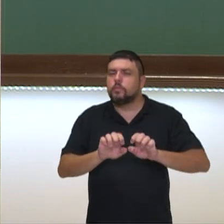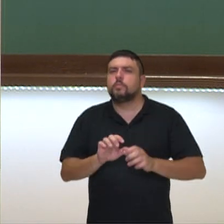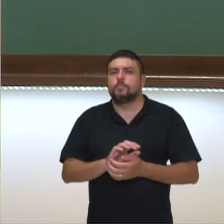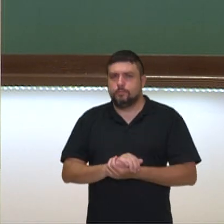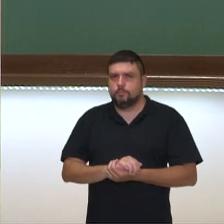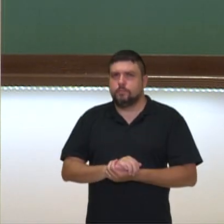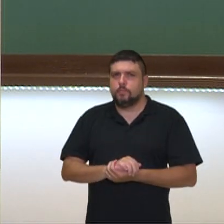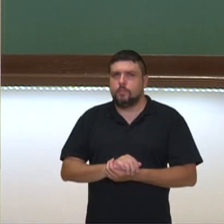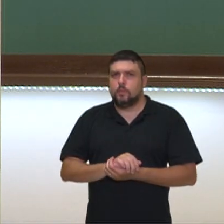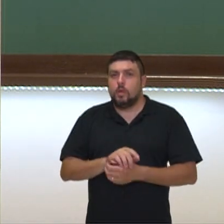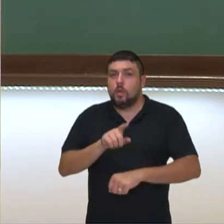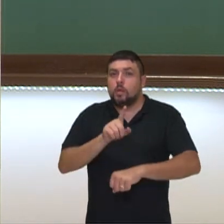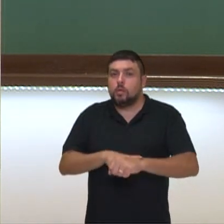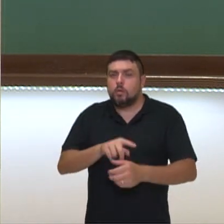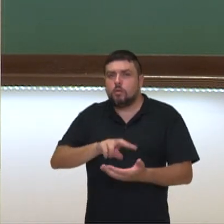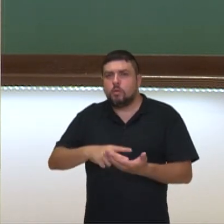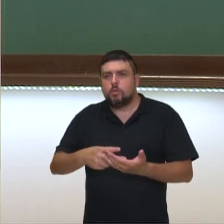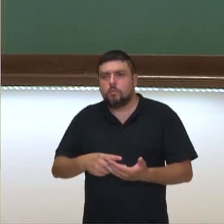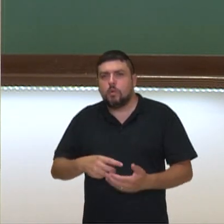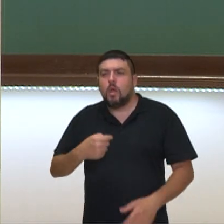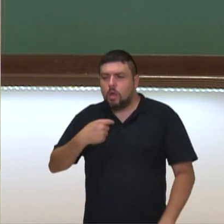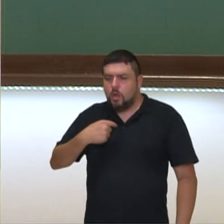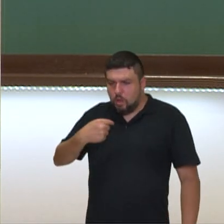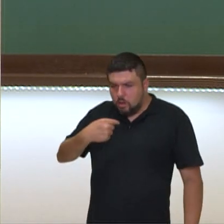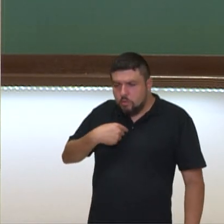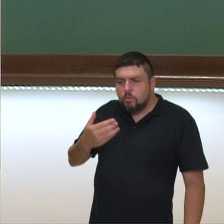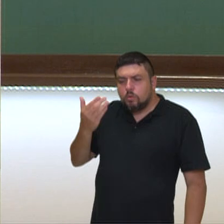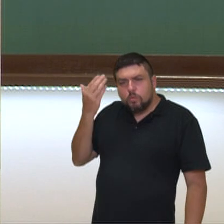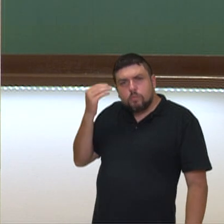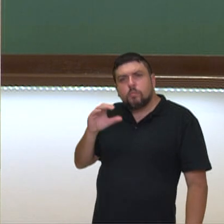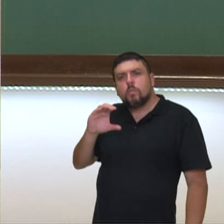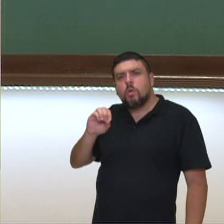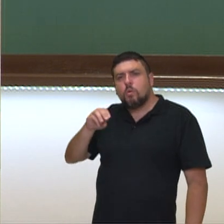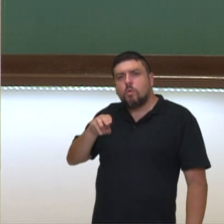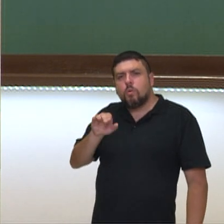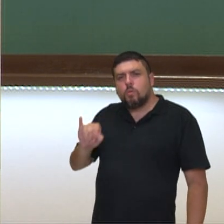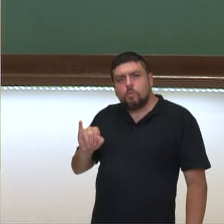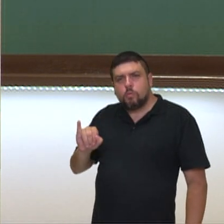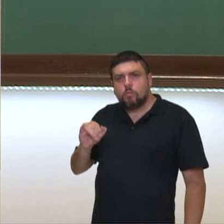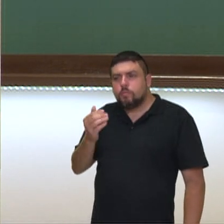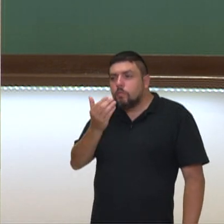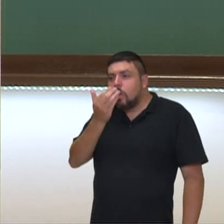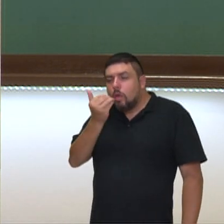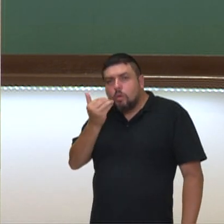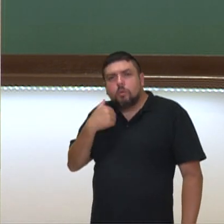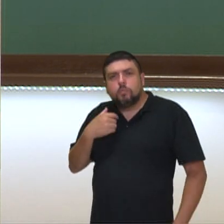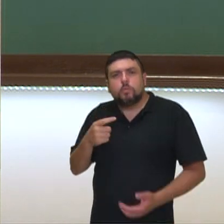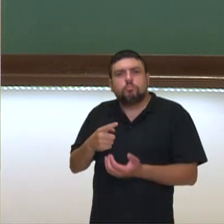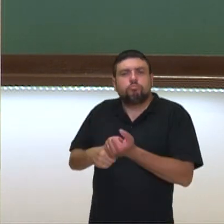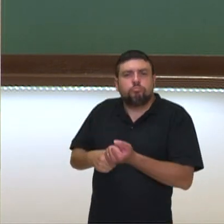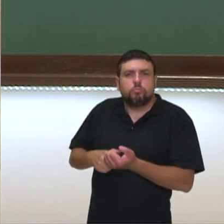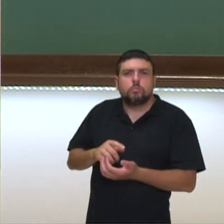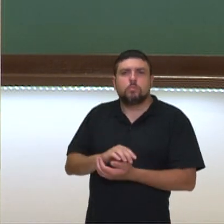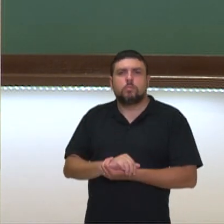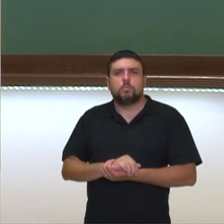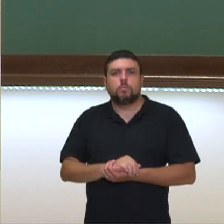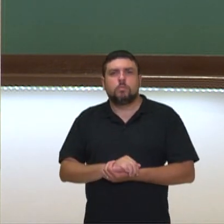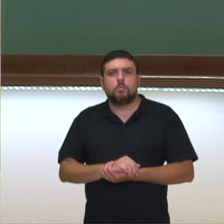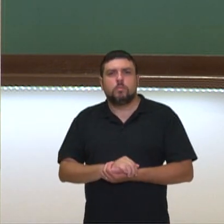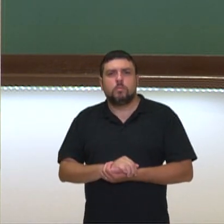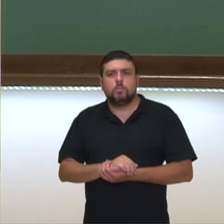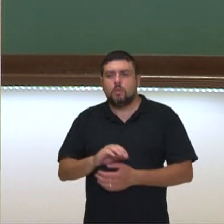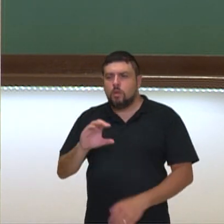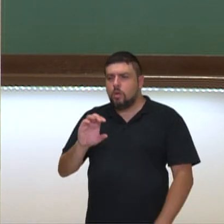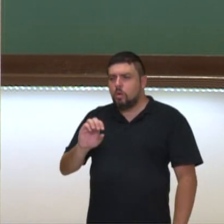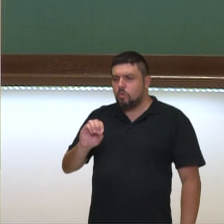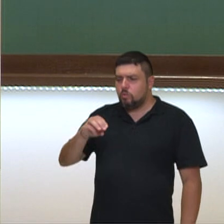você traduz, eu comi uma salsicha, tá? Perfeito. Mas comi no